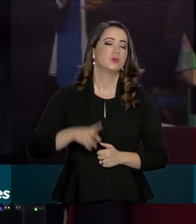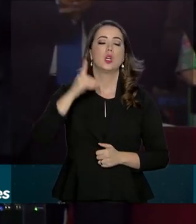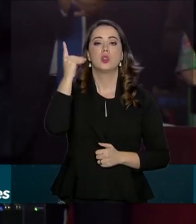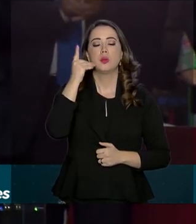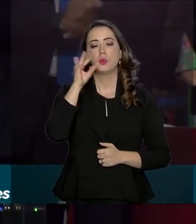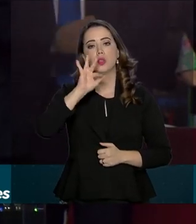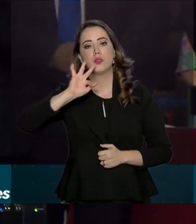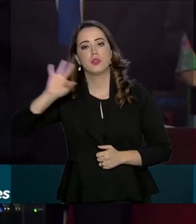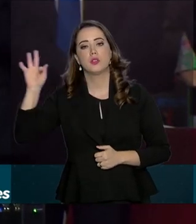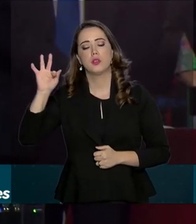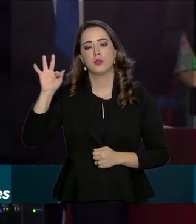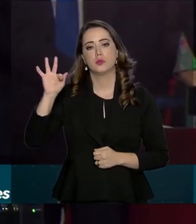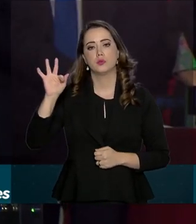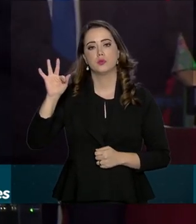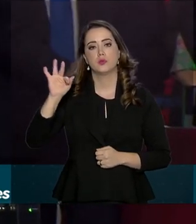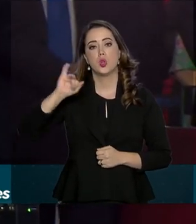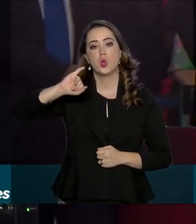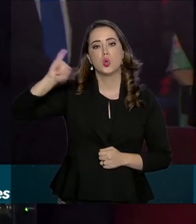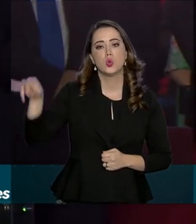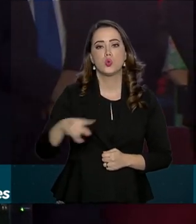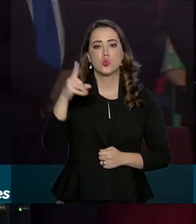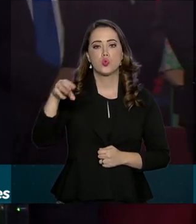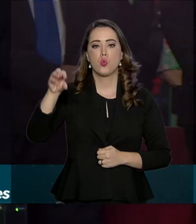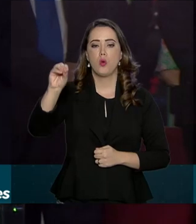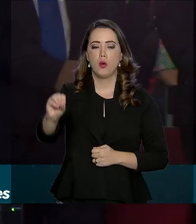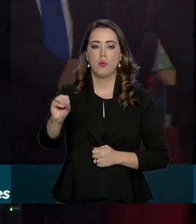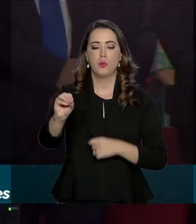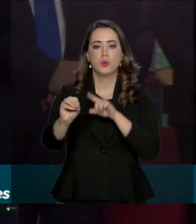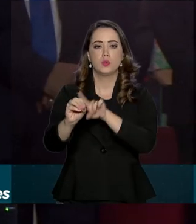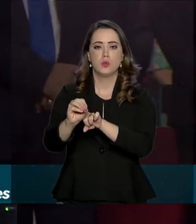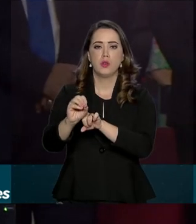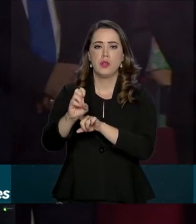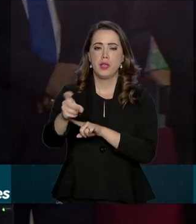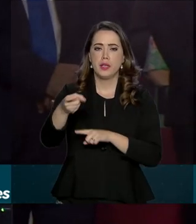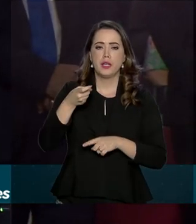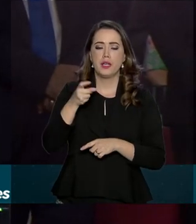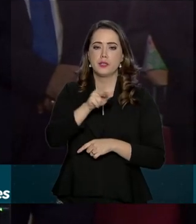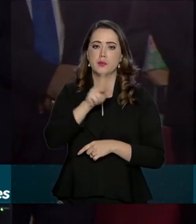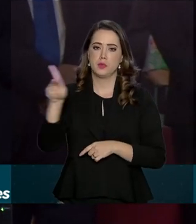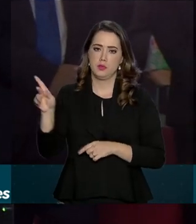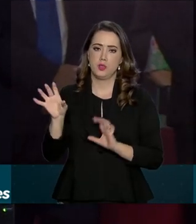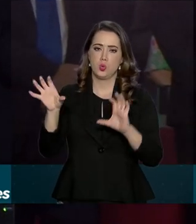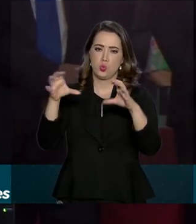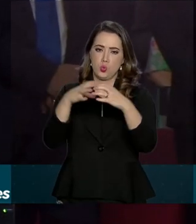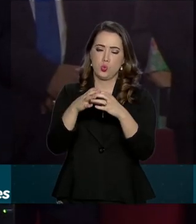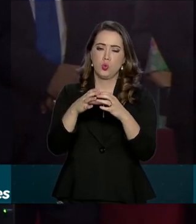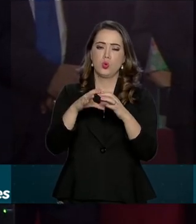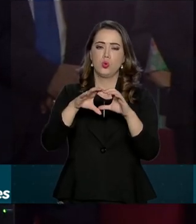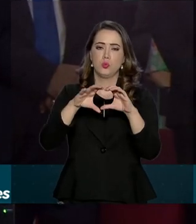Deputado Federal João Campos, ex-presidente da Frente.